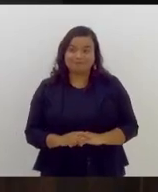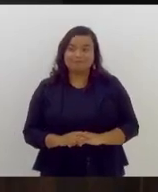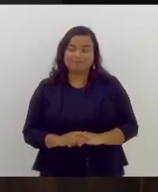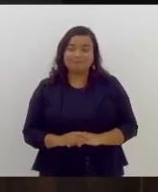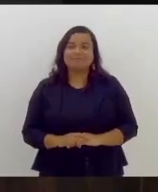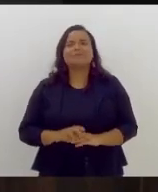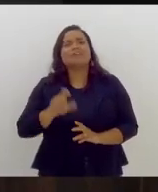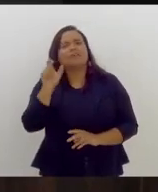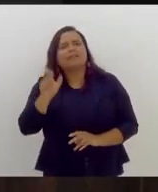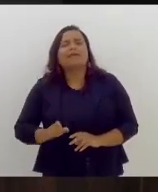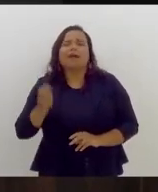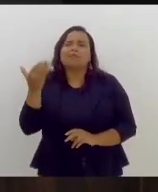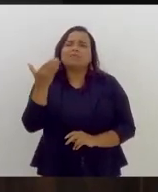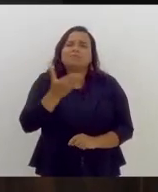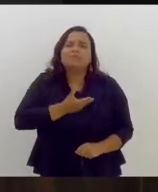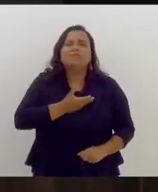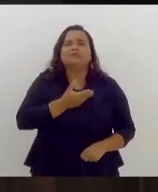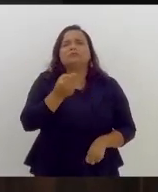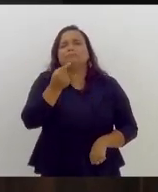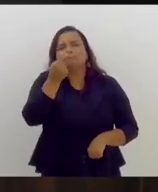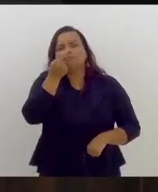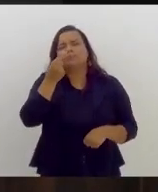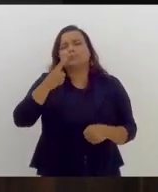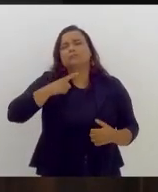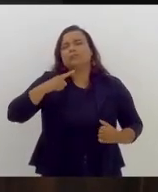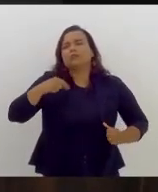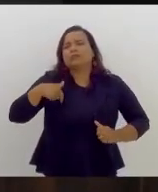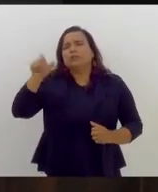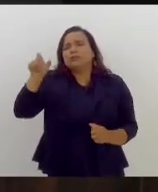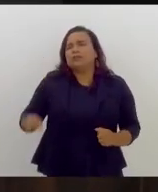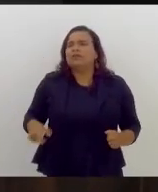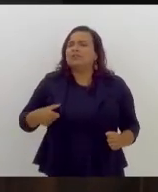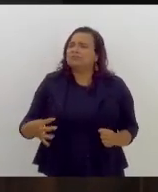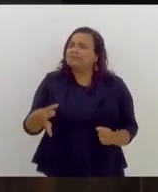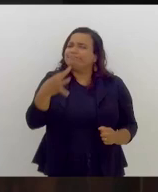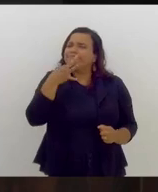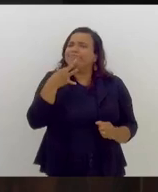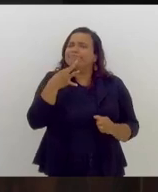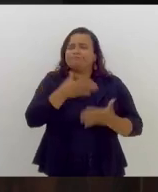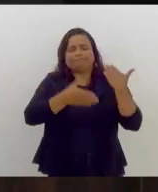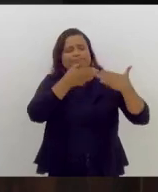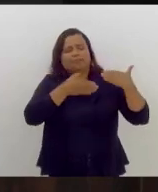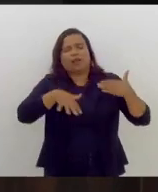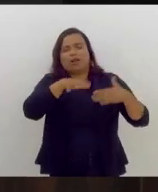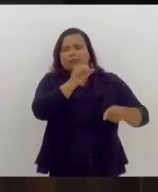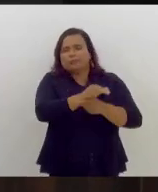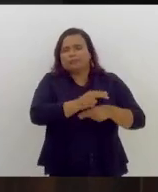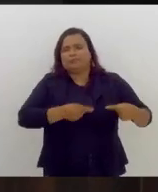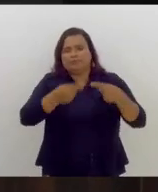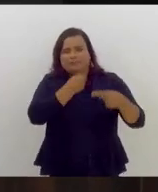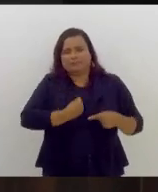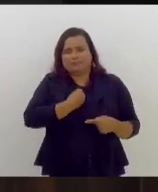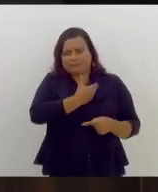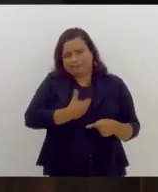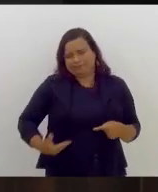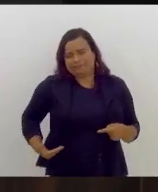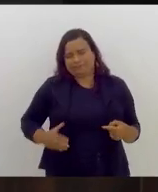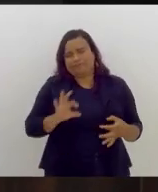um cara amigo, que eu conheci na política, na vida pública,